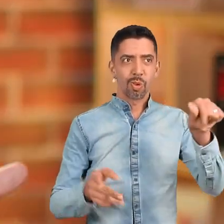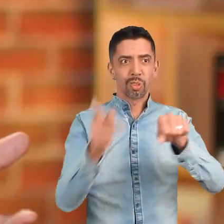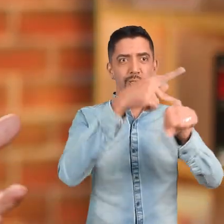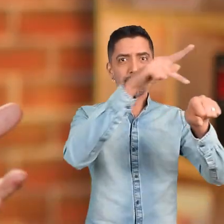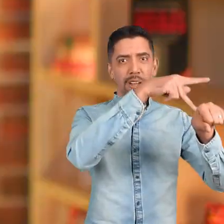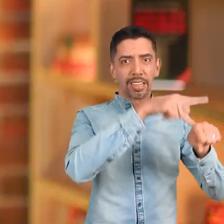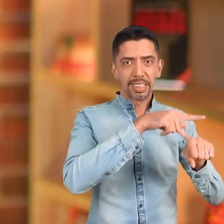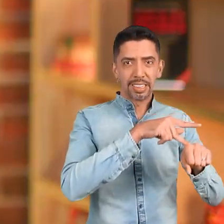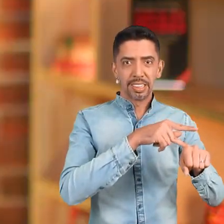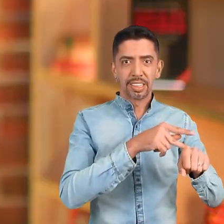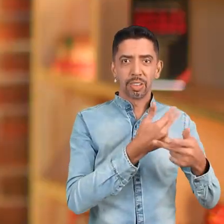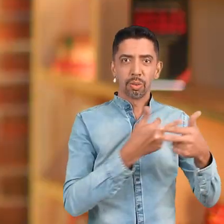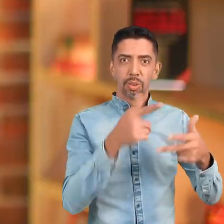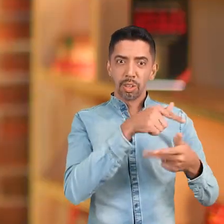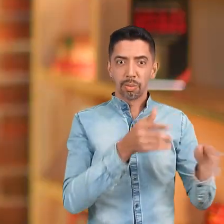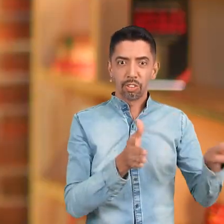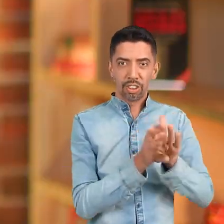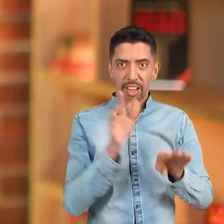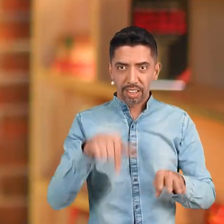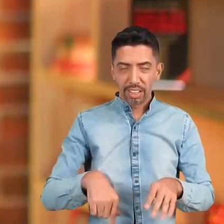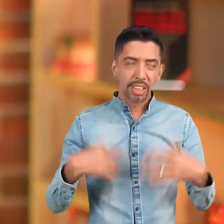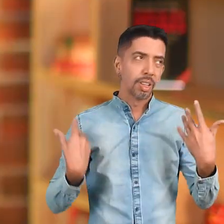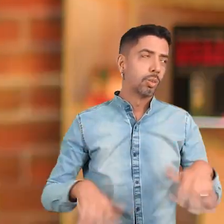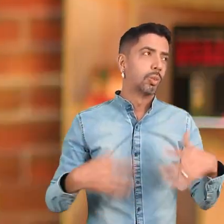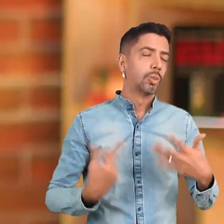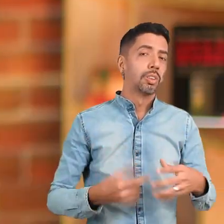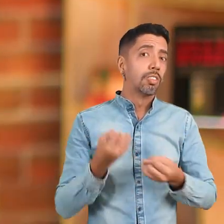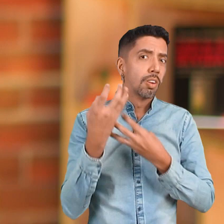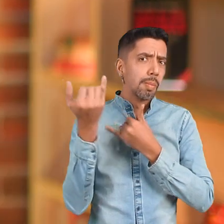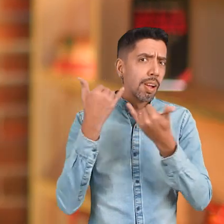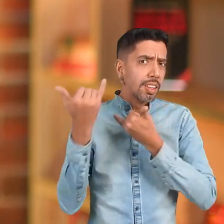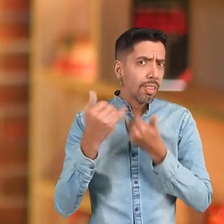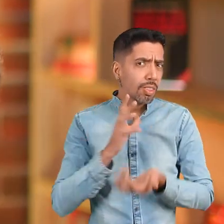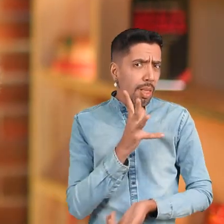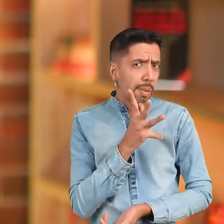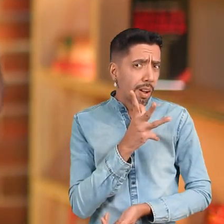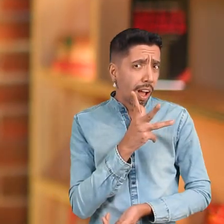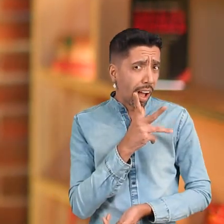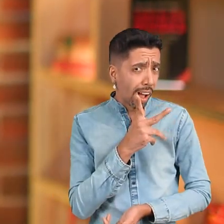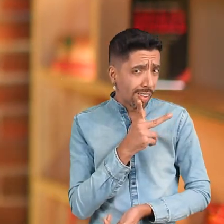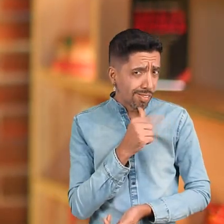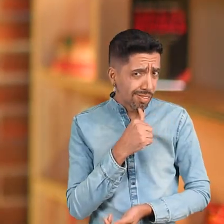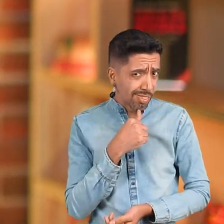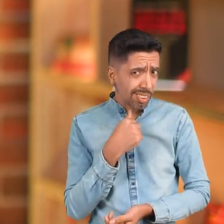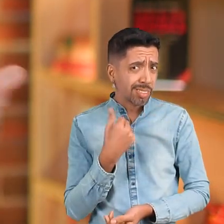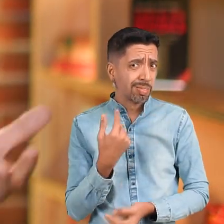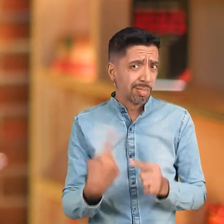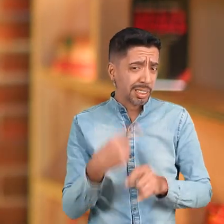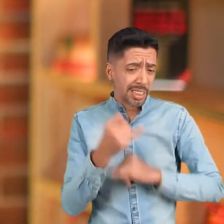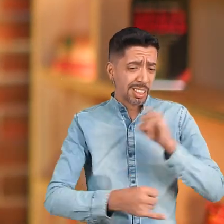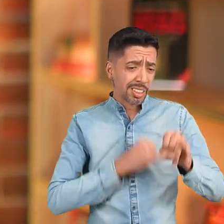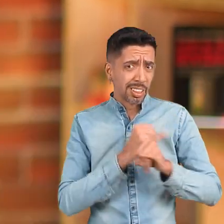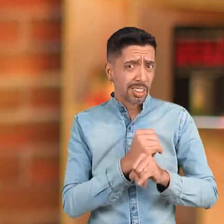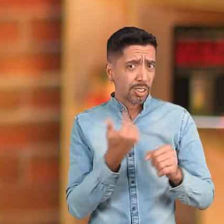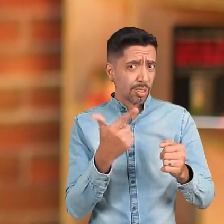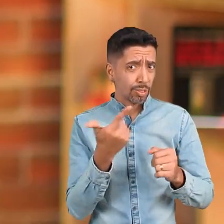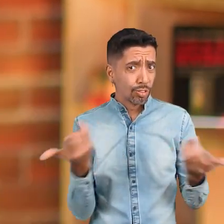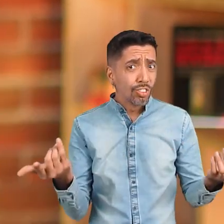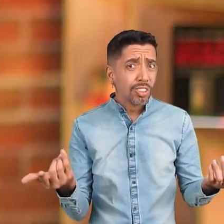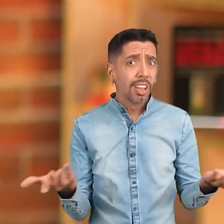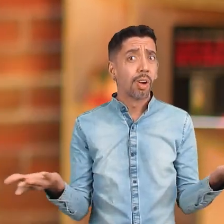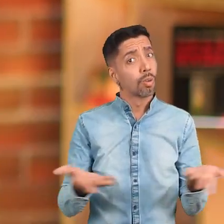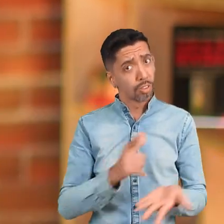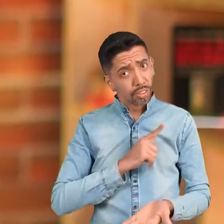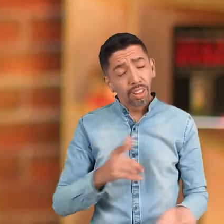vezes meses. Hoje, em segundos, ao vivo, você vê o mundo ao seu redor. Então